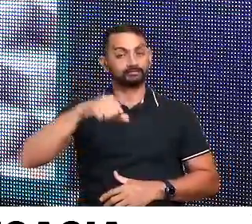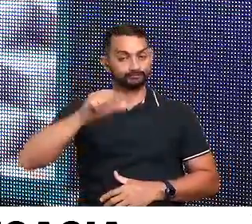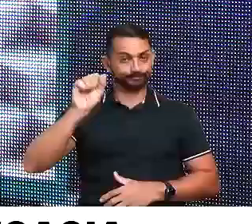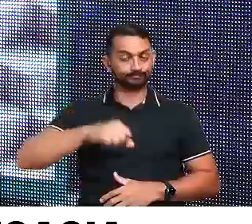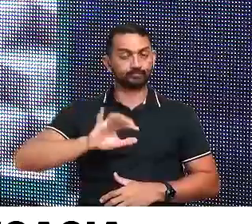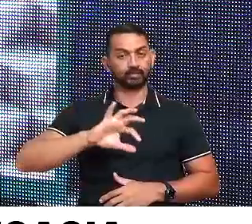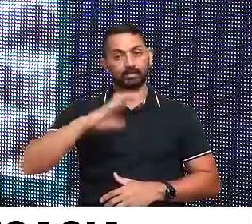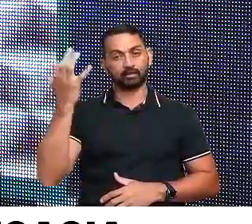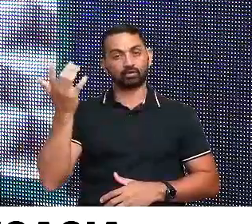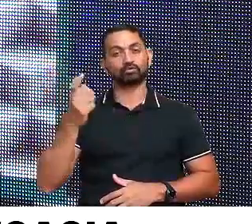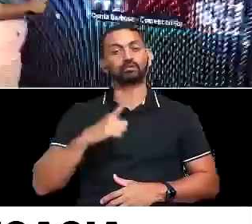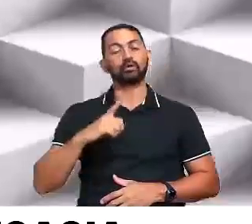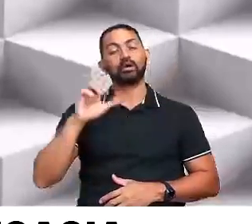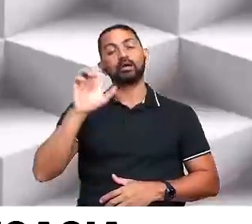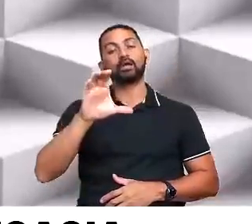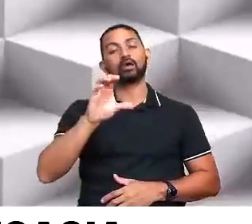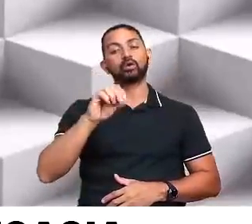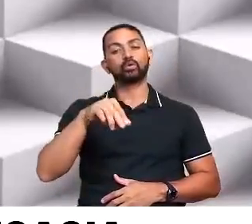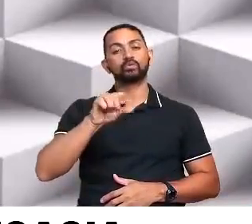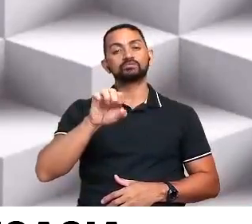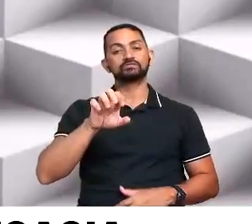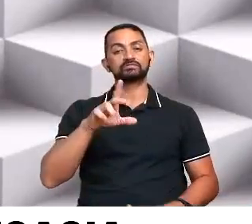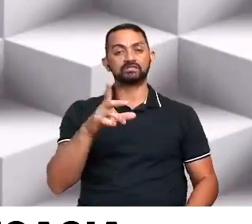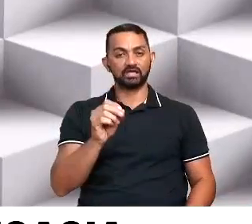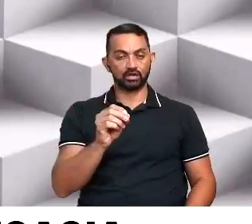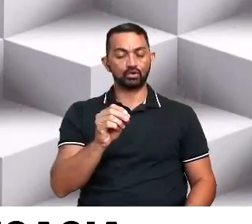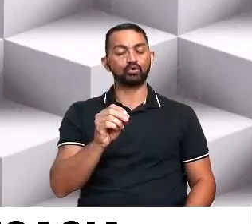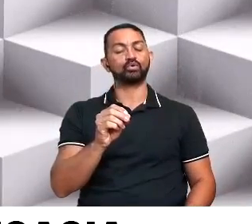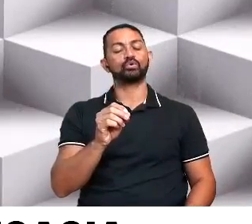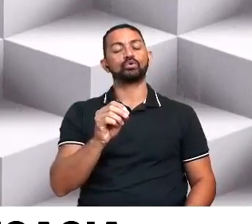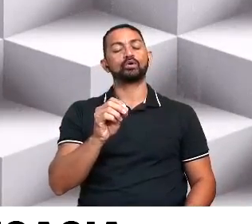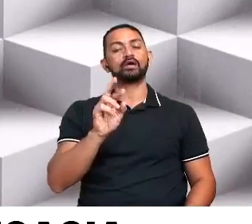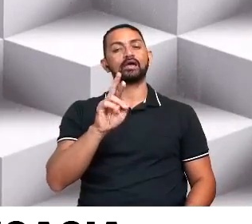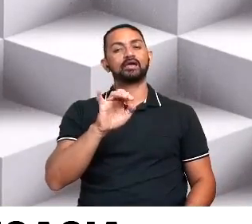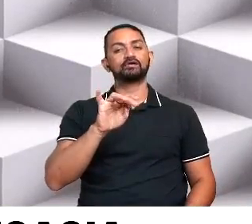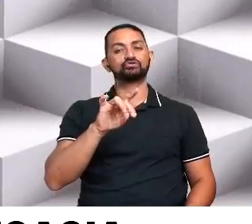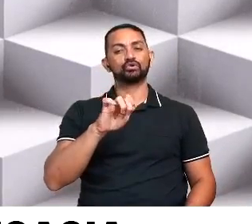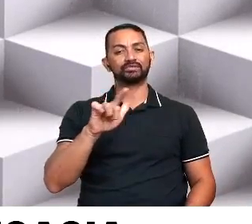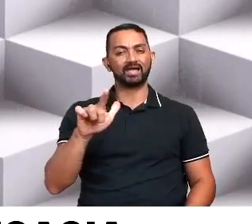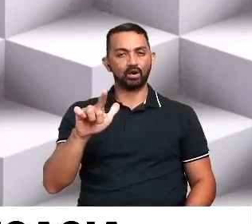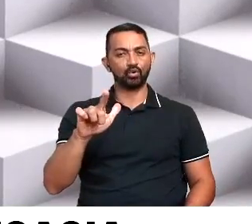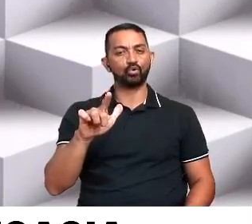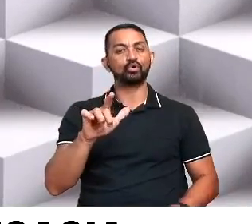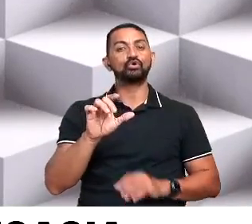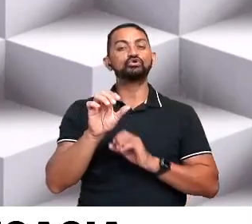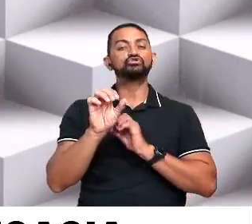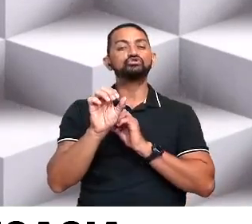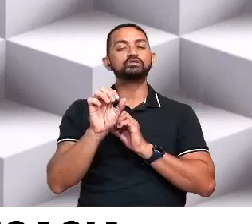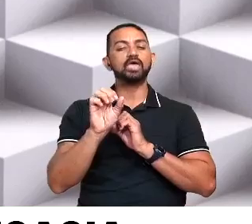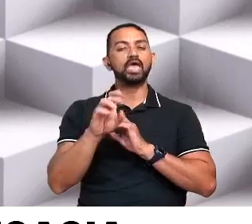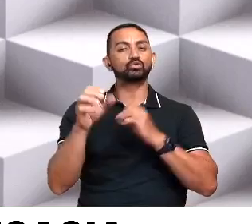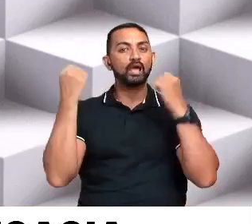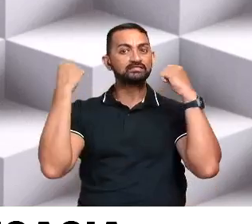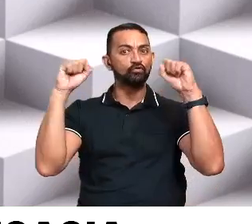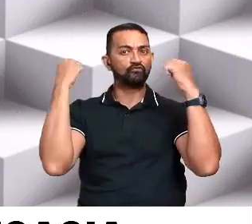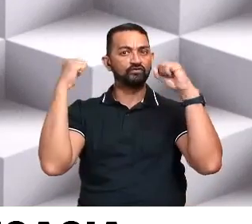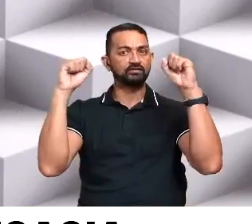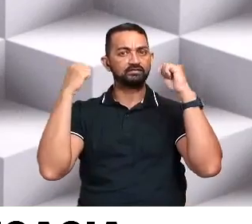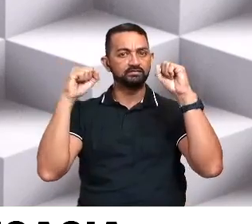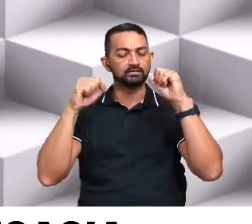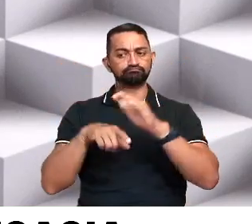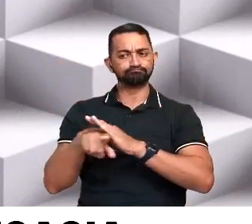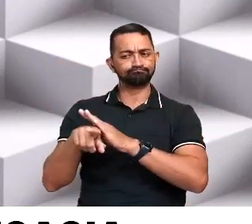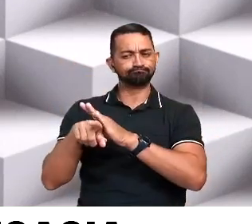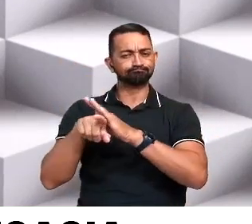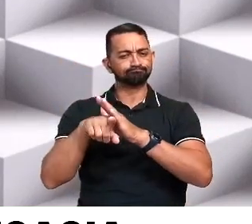isso essas ações são do Conselho Regional de Educação Física né que tá fazendo aqui fiscalizações em